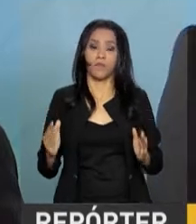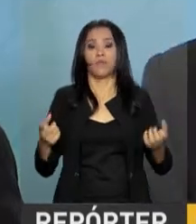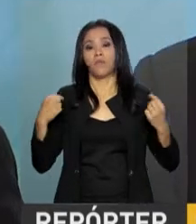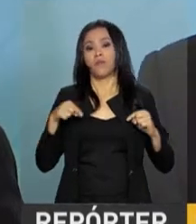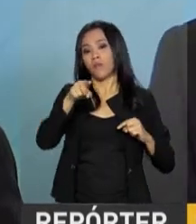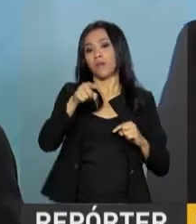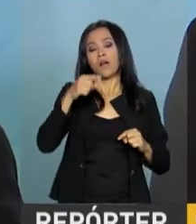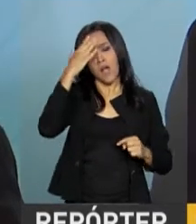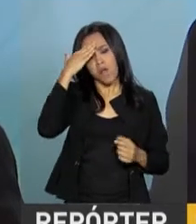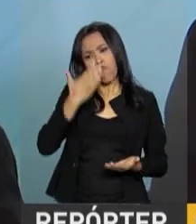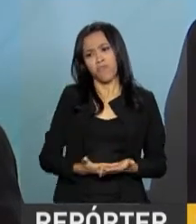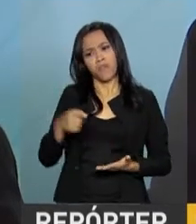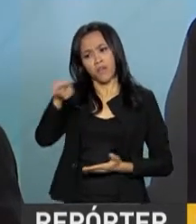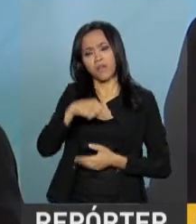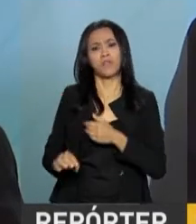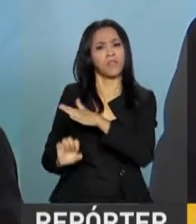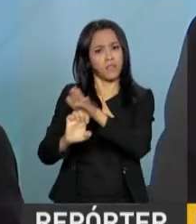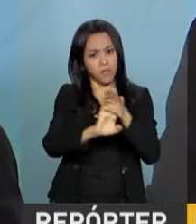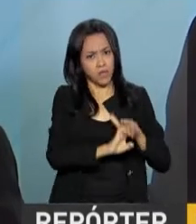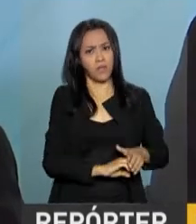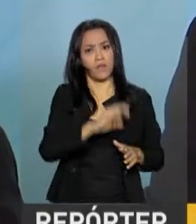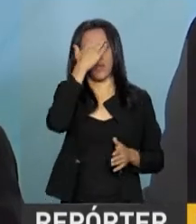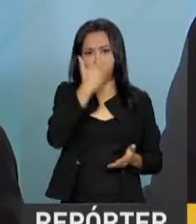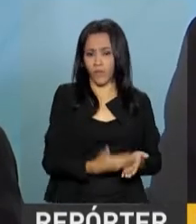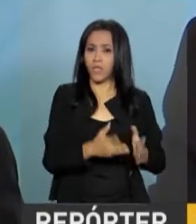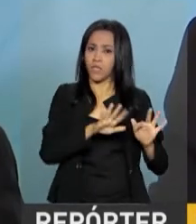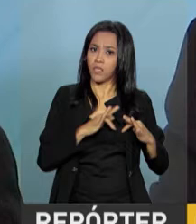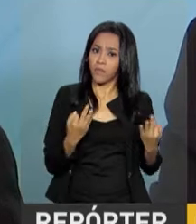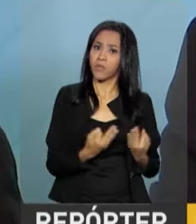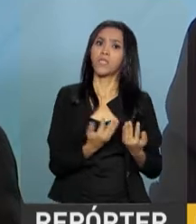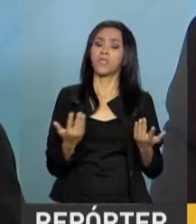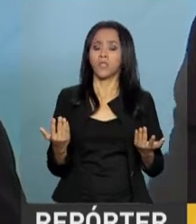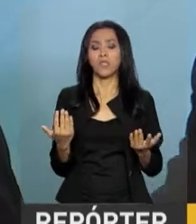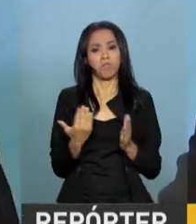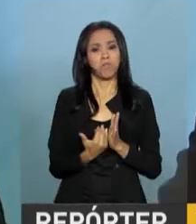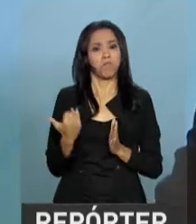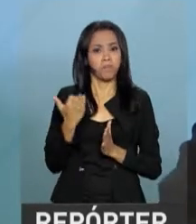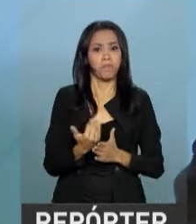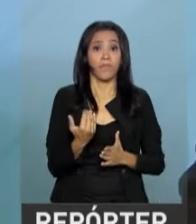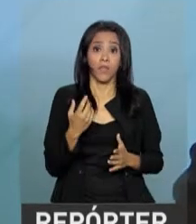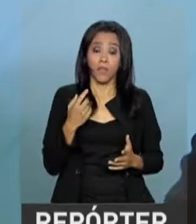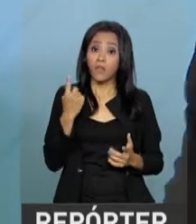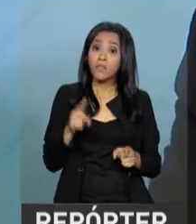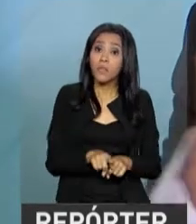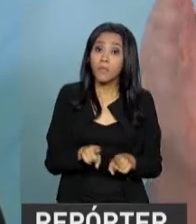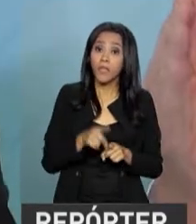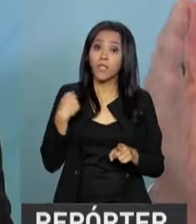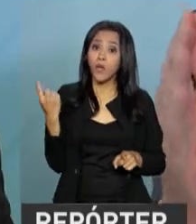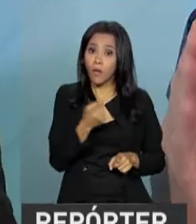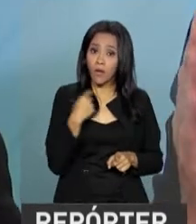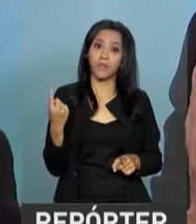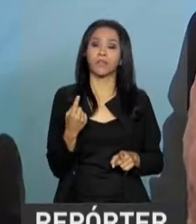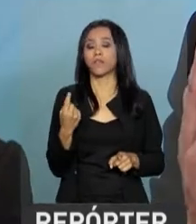confiança de empresários e famílias e também é um indicador importante de que não estamos em crescimento